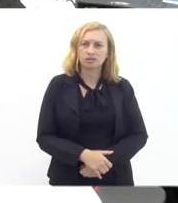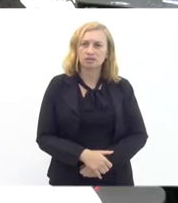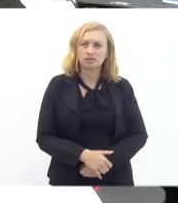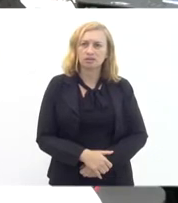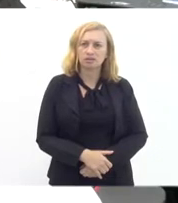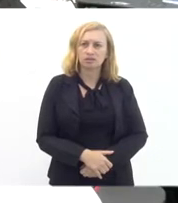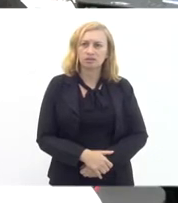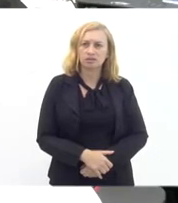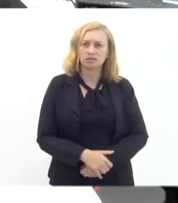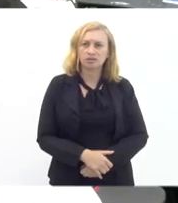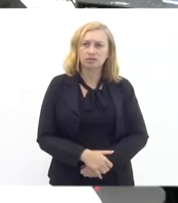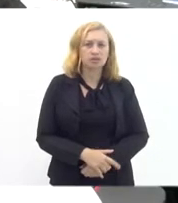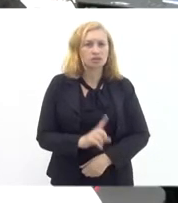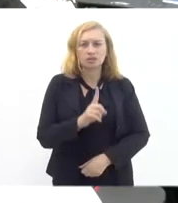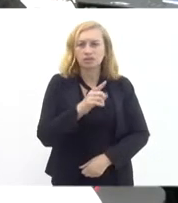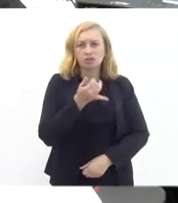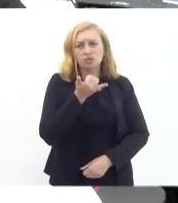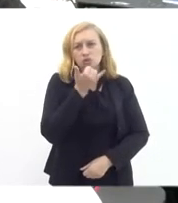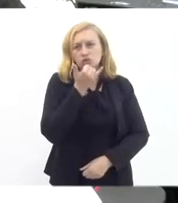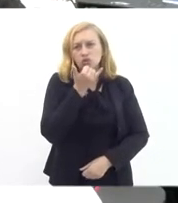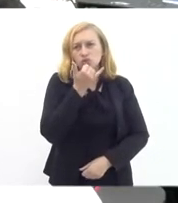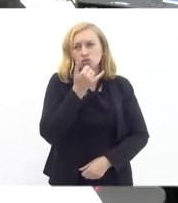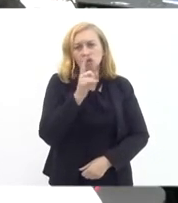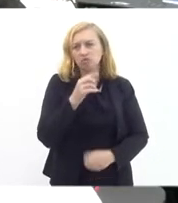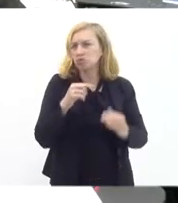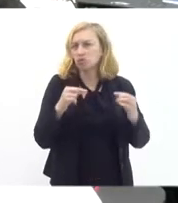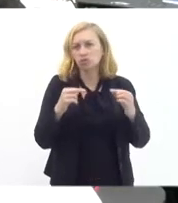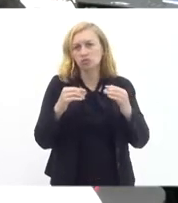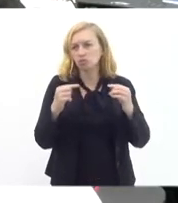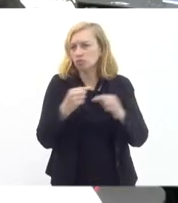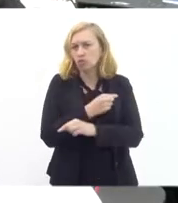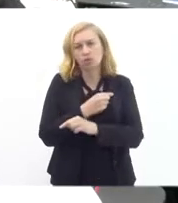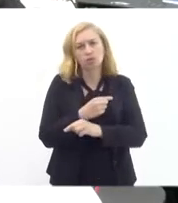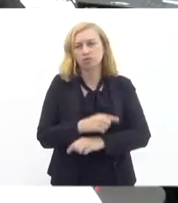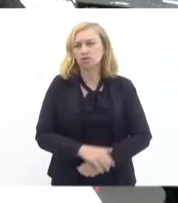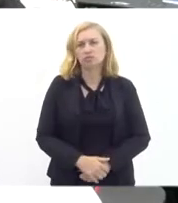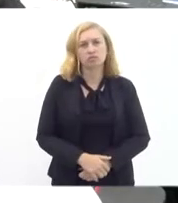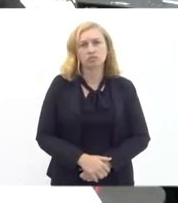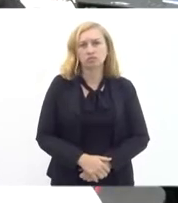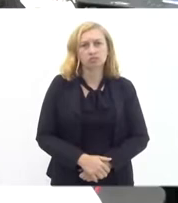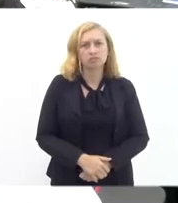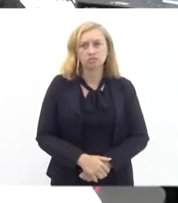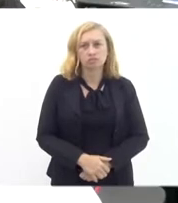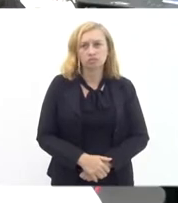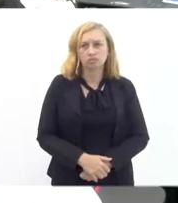Não, senhora, não, desculpa, senhora. Mas aí eu não concordo, não. Entendeu?